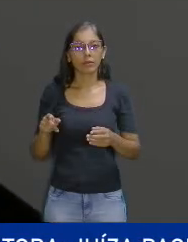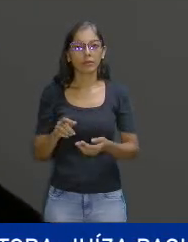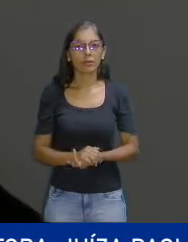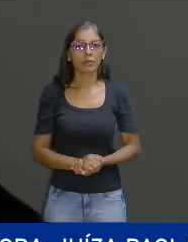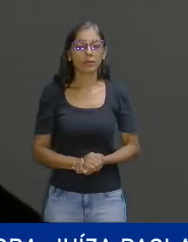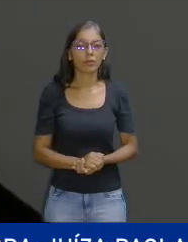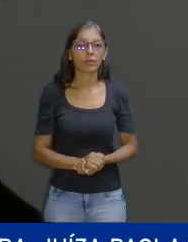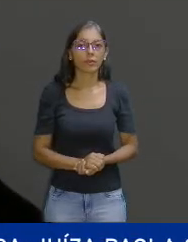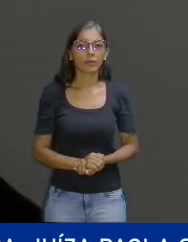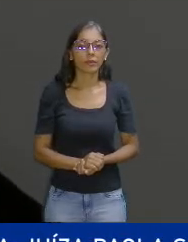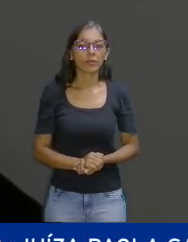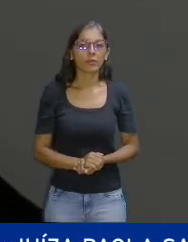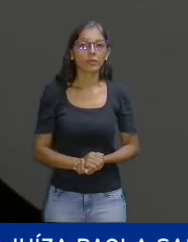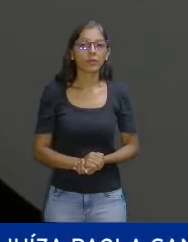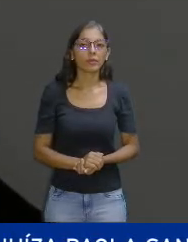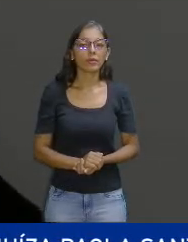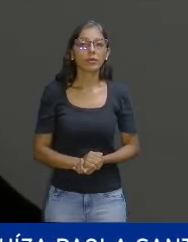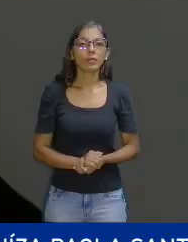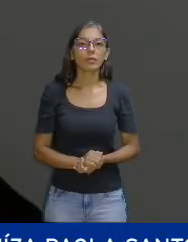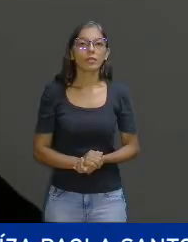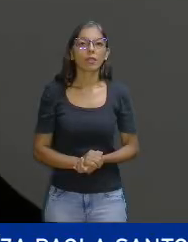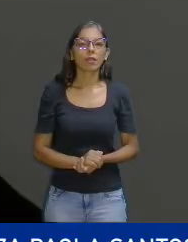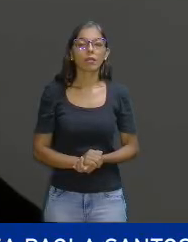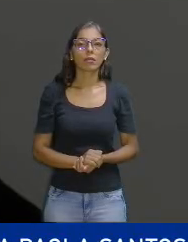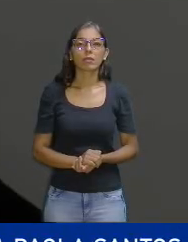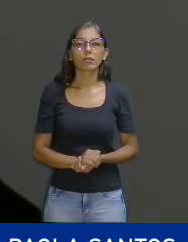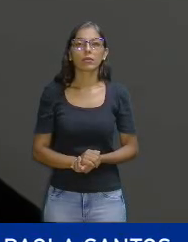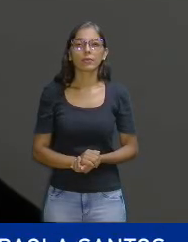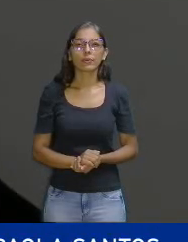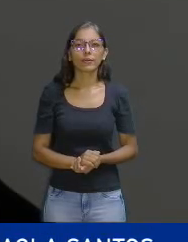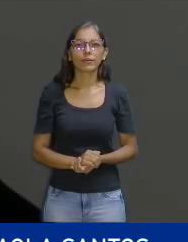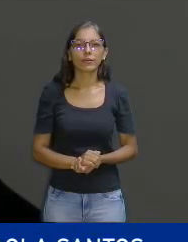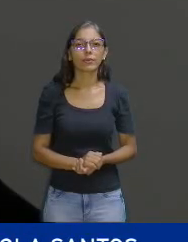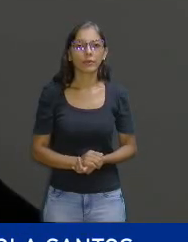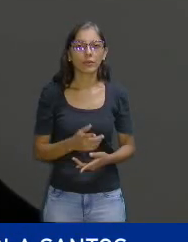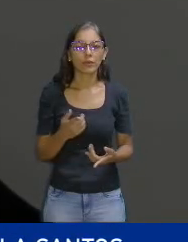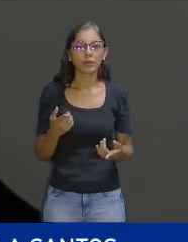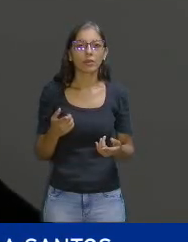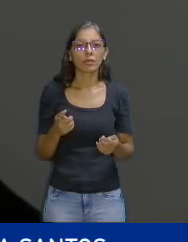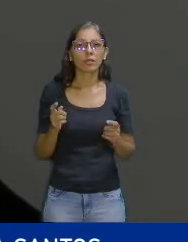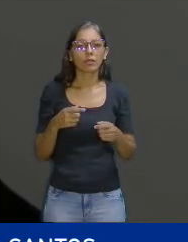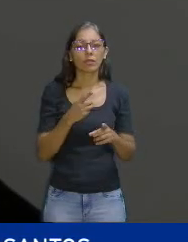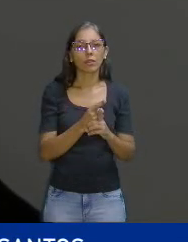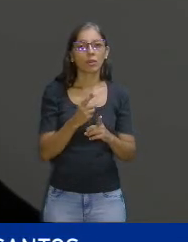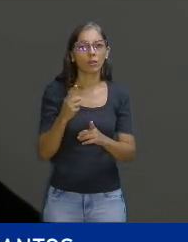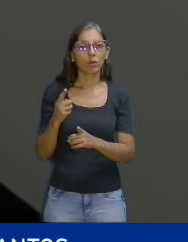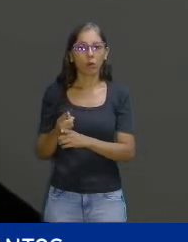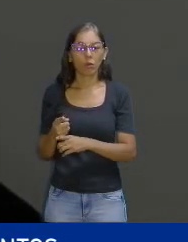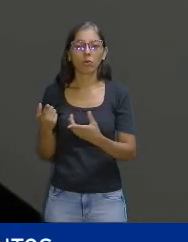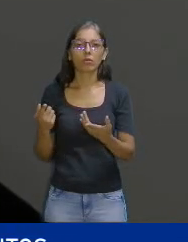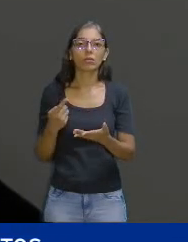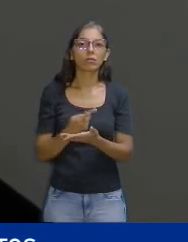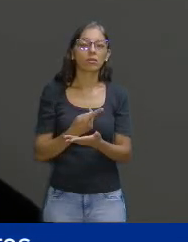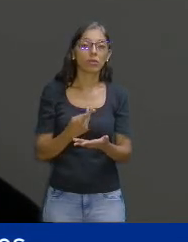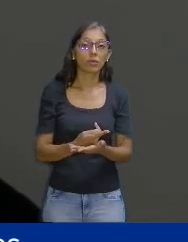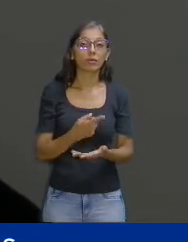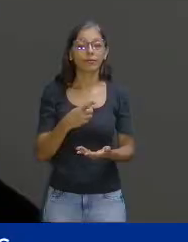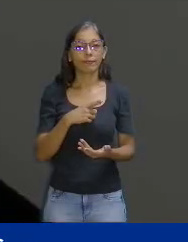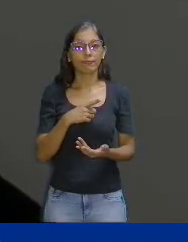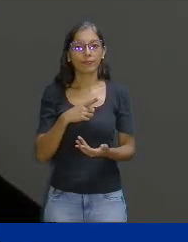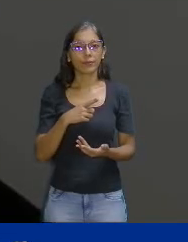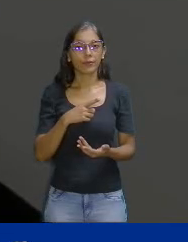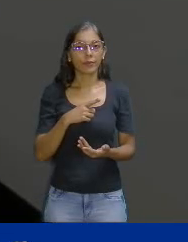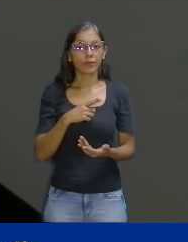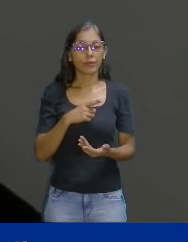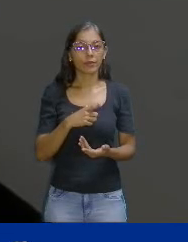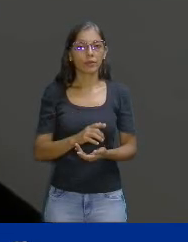a juíza Paola Santos. Conquanto o parecer preliminar ele tenha apontado a inconsistência e o recorrente, apesar de